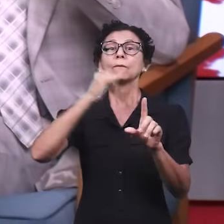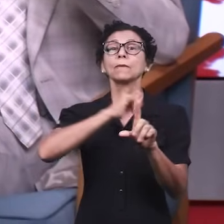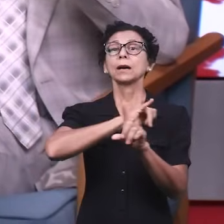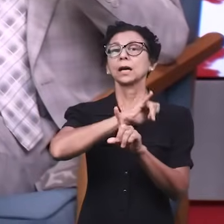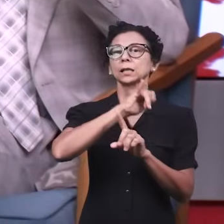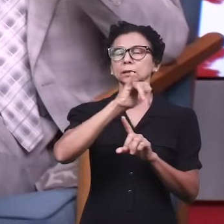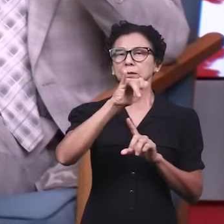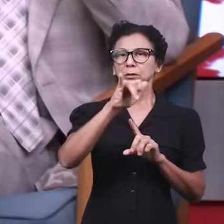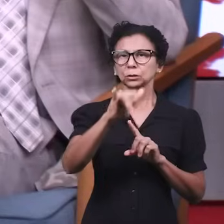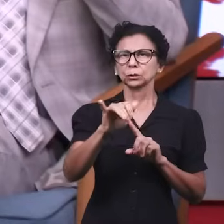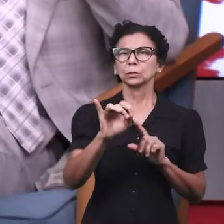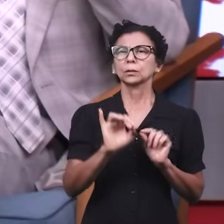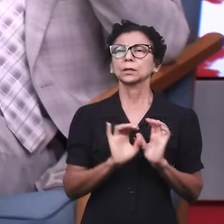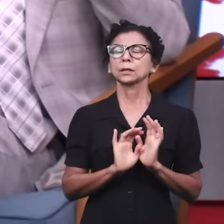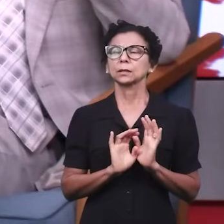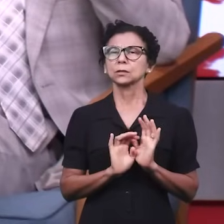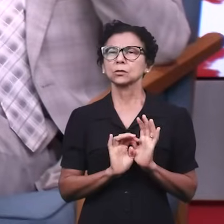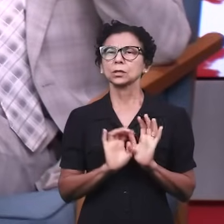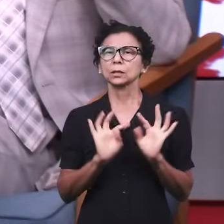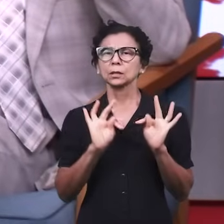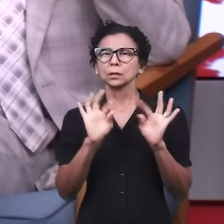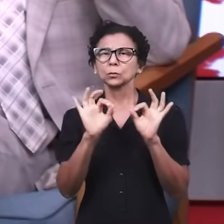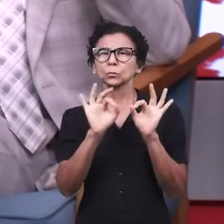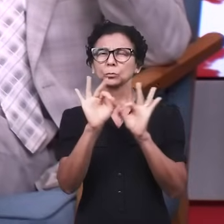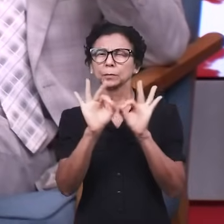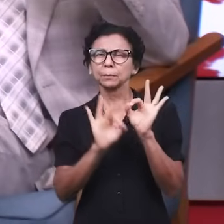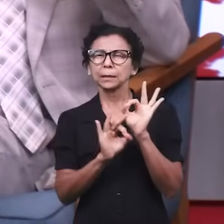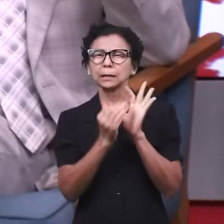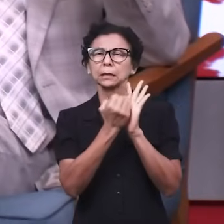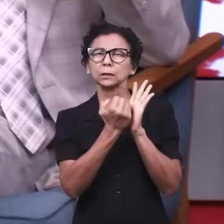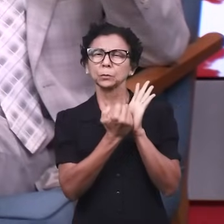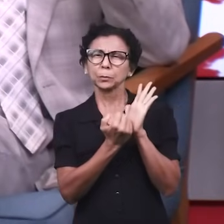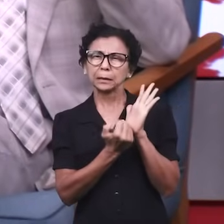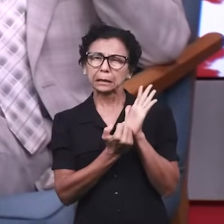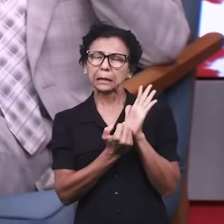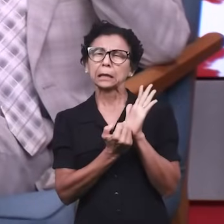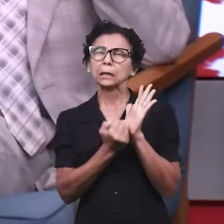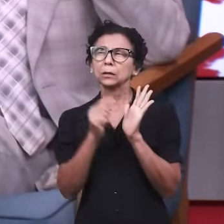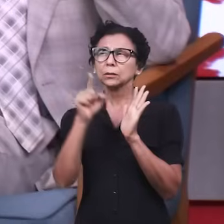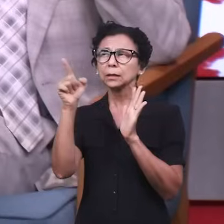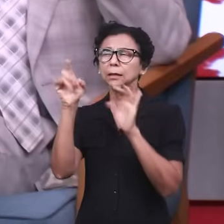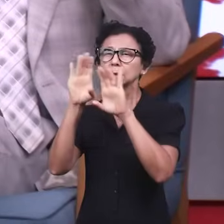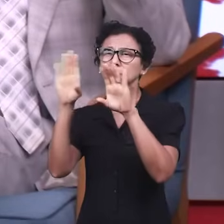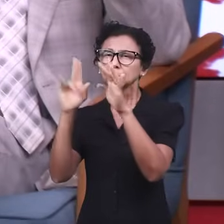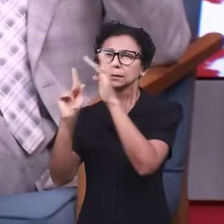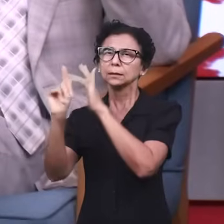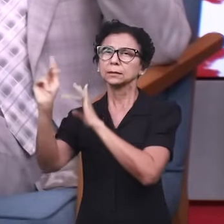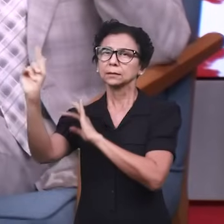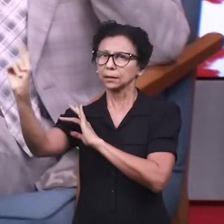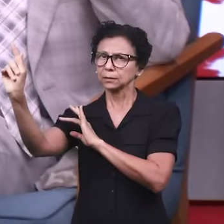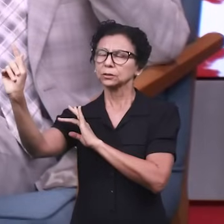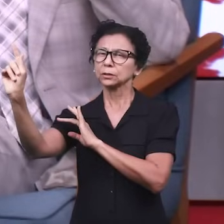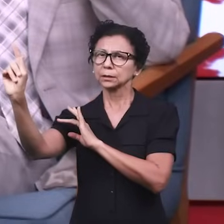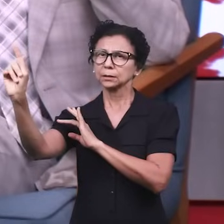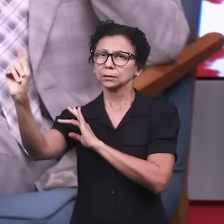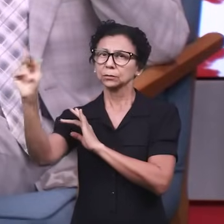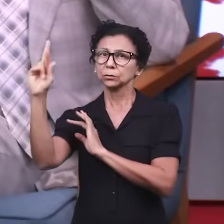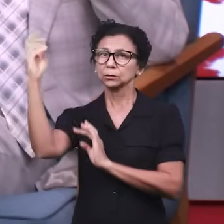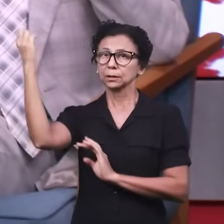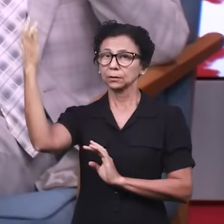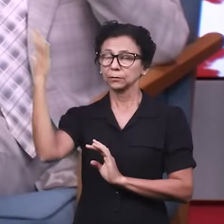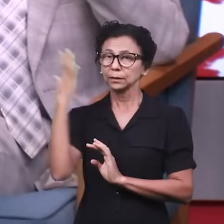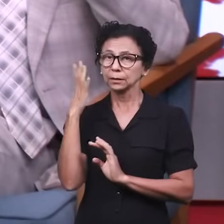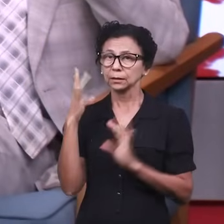que está programado, né, para acontecer, né, já tem uma programação desde a eternidade, é o sentido.